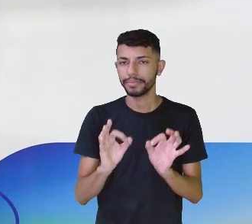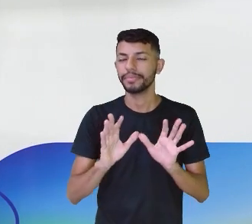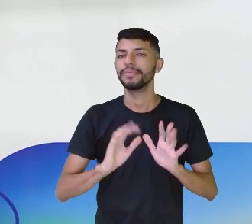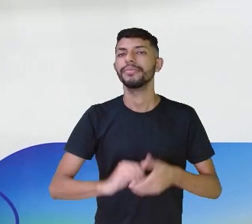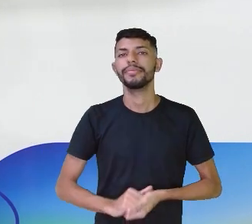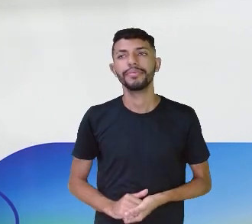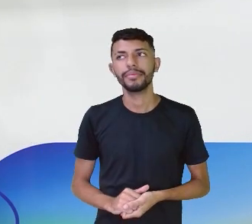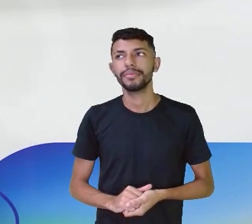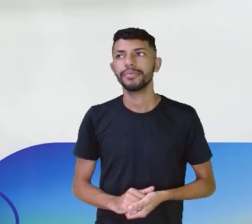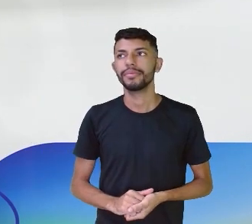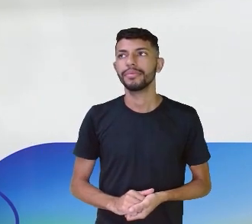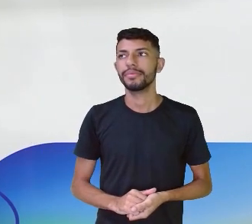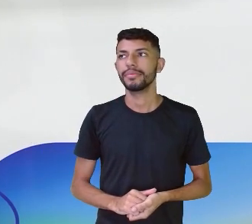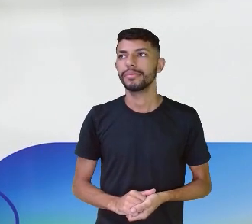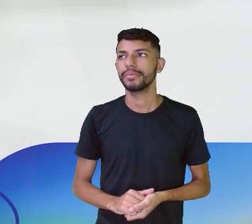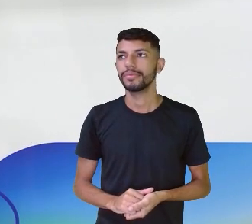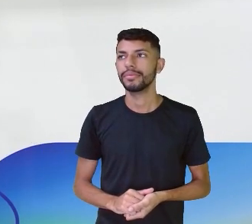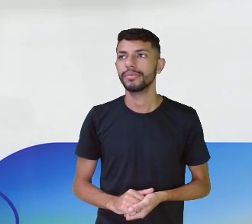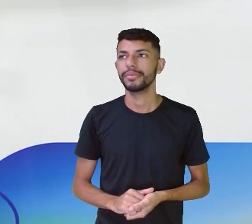demais.